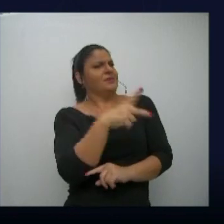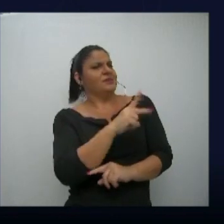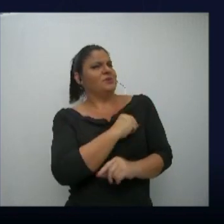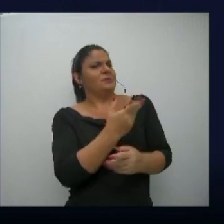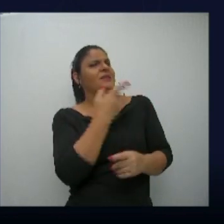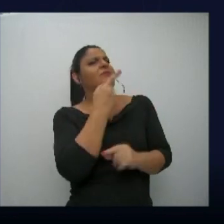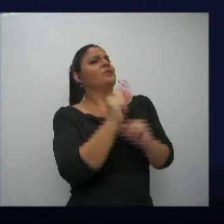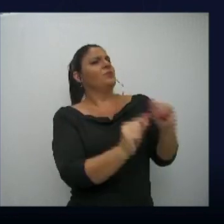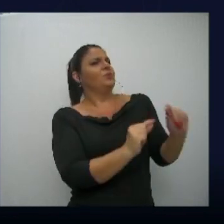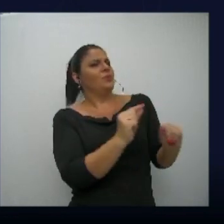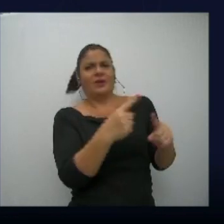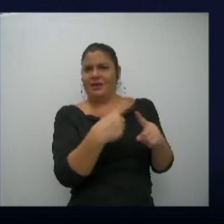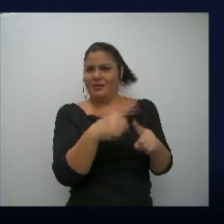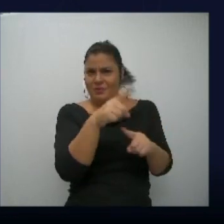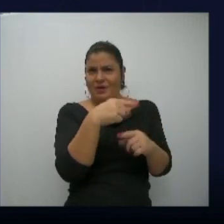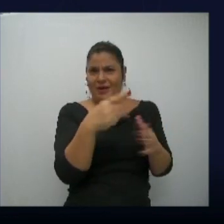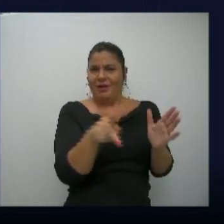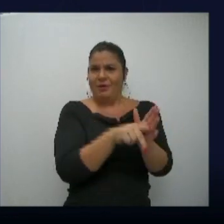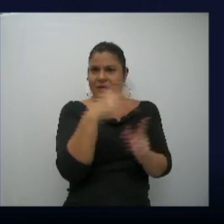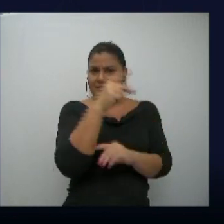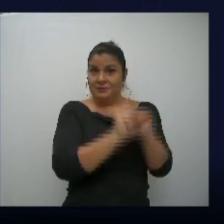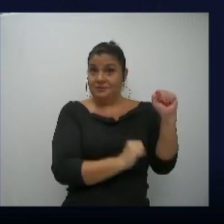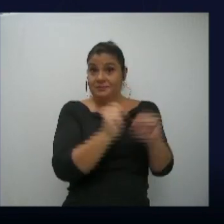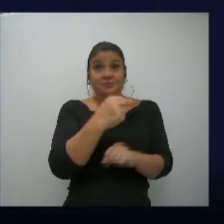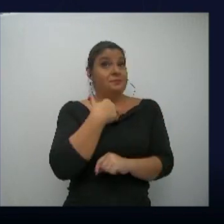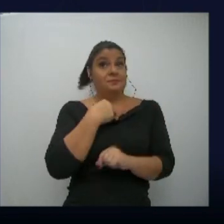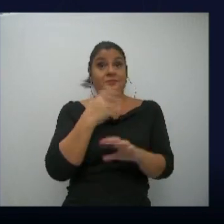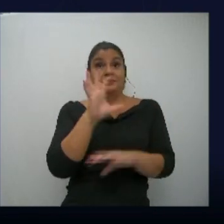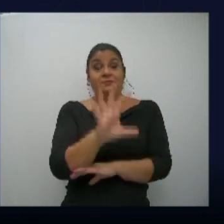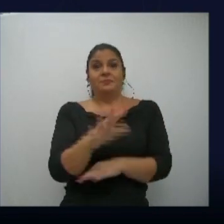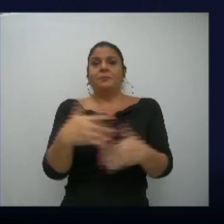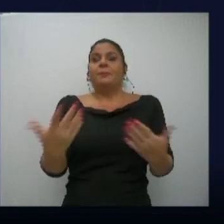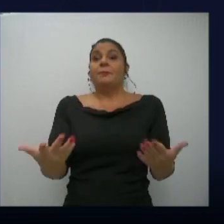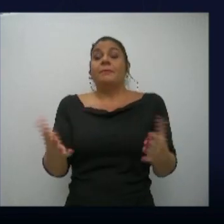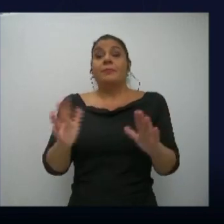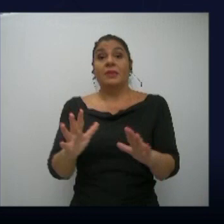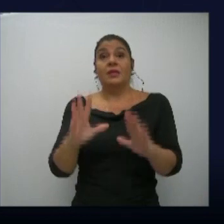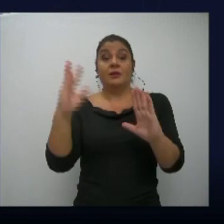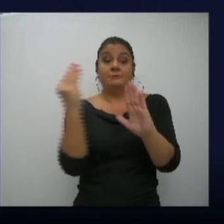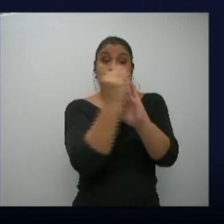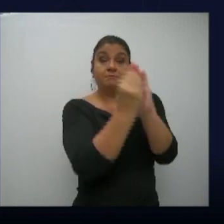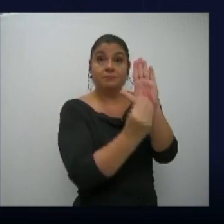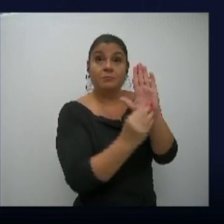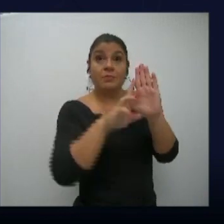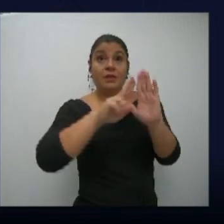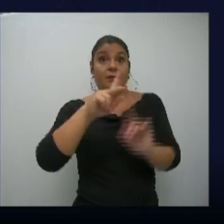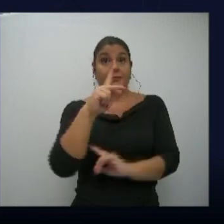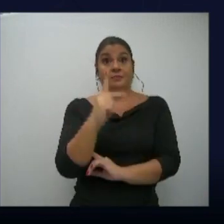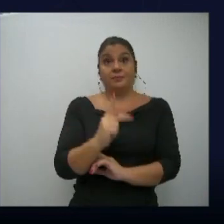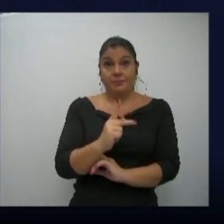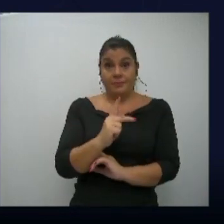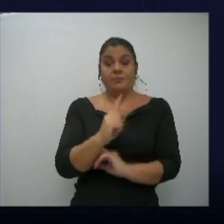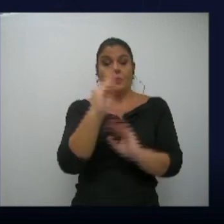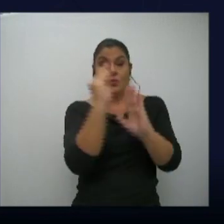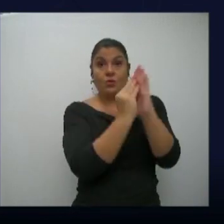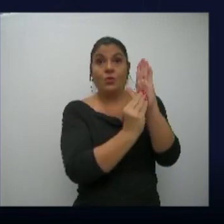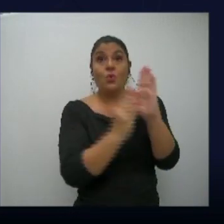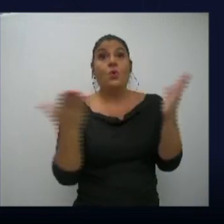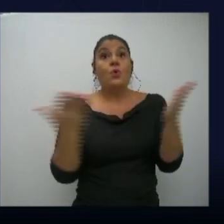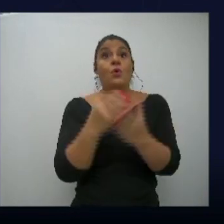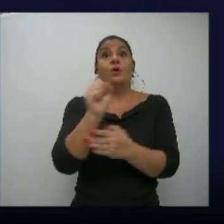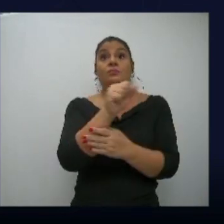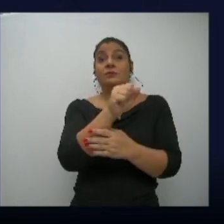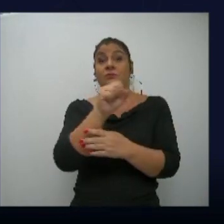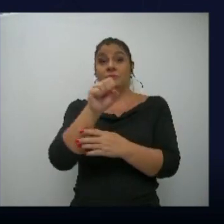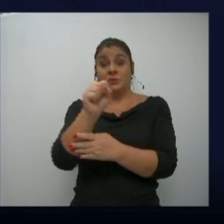pensando assim ele tá falando isso porque a empresa de sexo para minha empresa não pode ser assim a gente implanta RP a gente acabou de plantar o saco